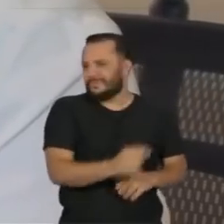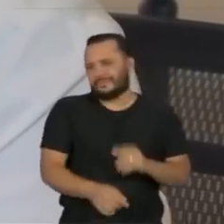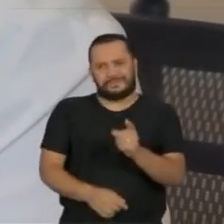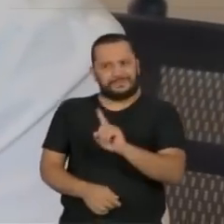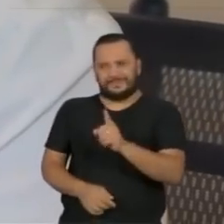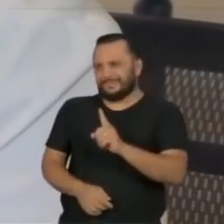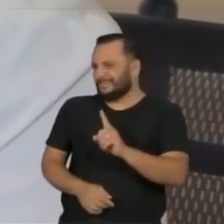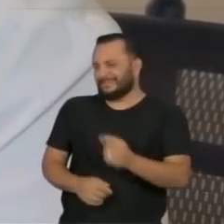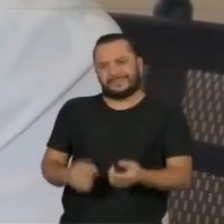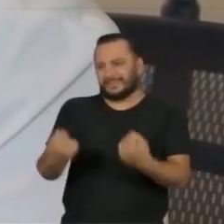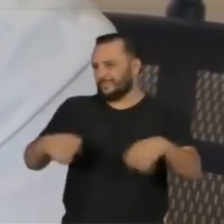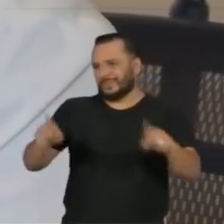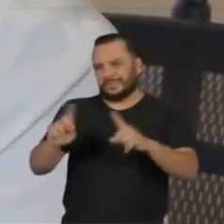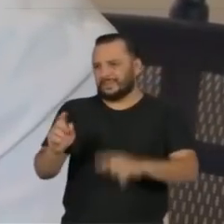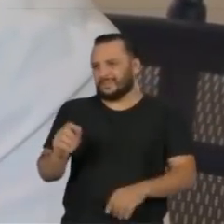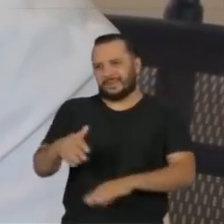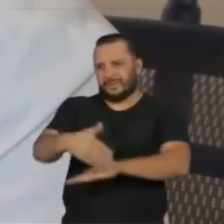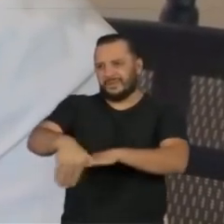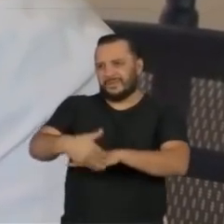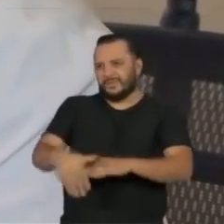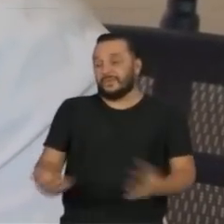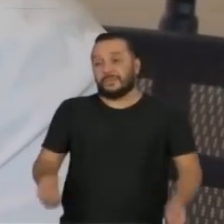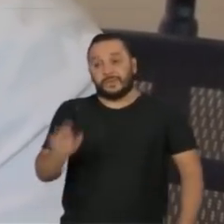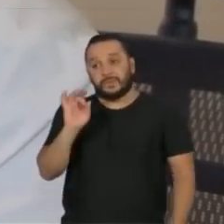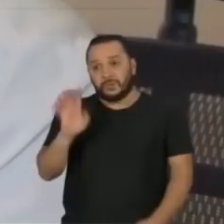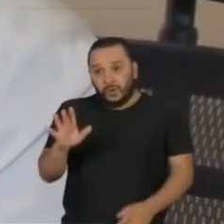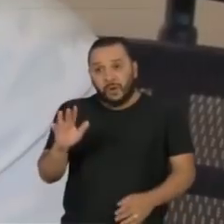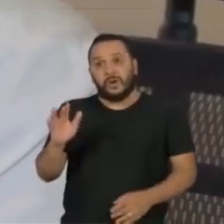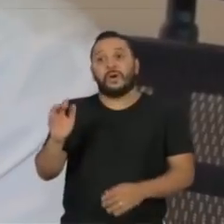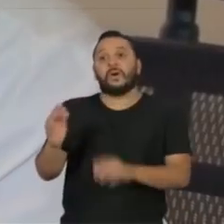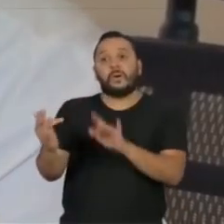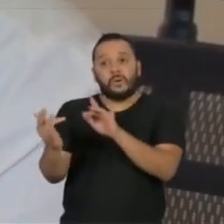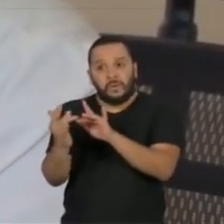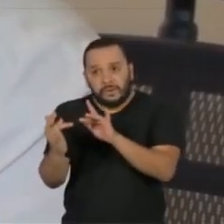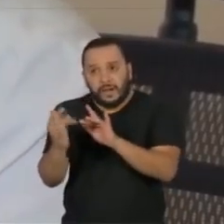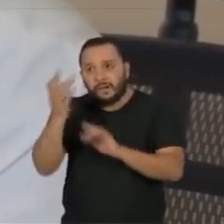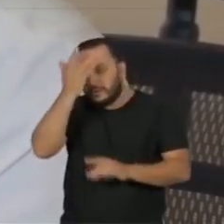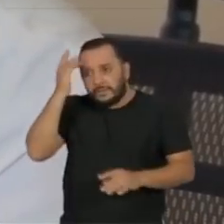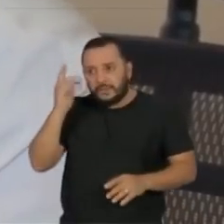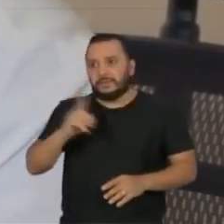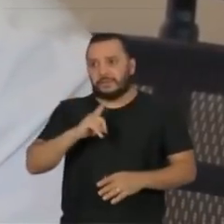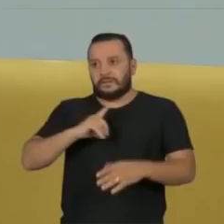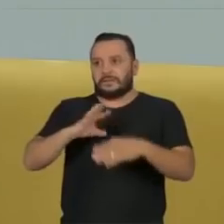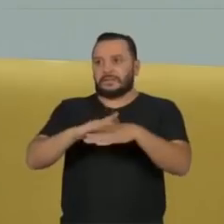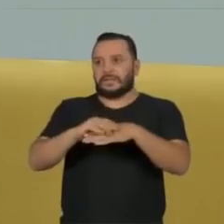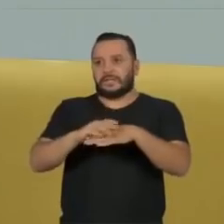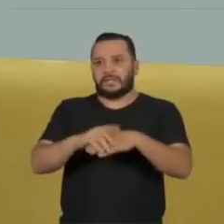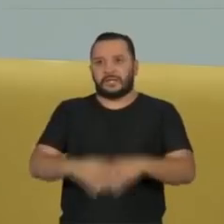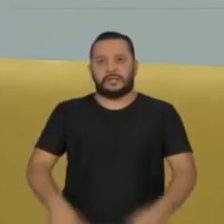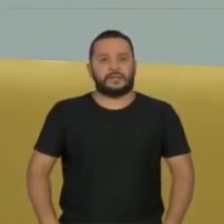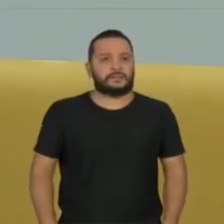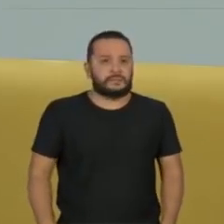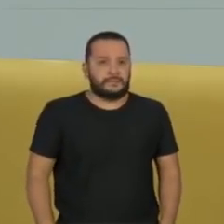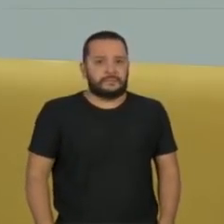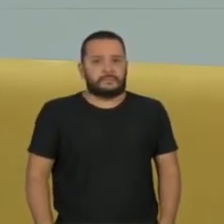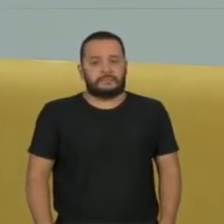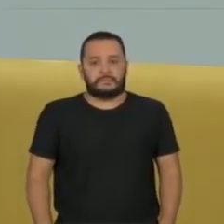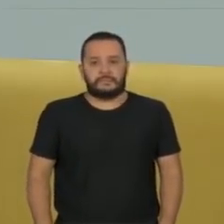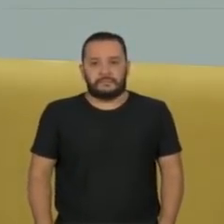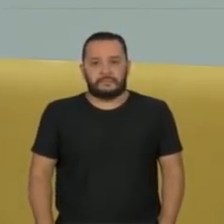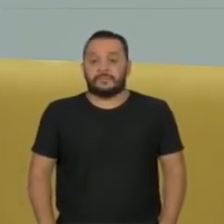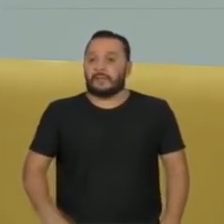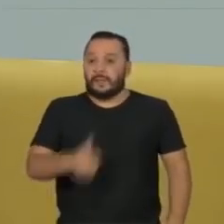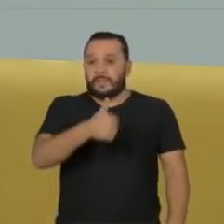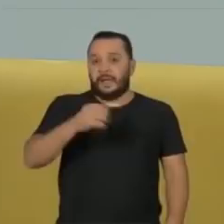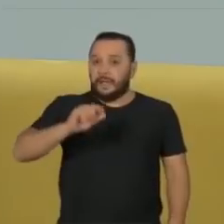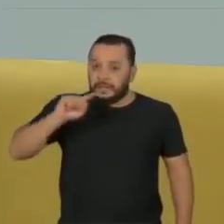verdade, em momento algum é necessário nas ruas. É só se a gente tiver um contato próximo com alguém que está com coronavírus. Com quase 10